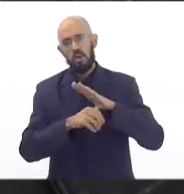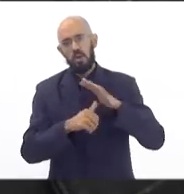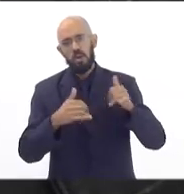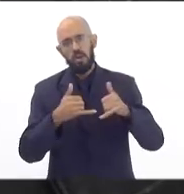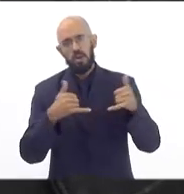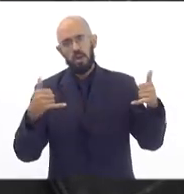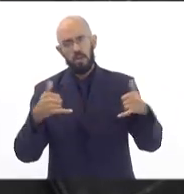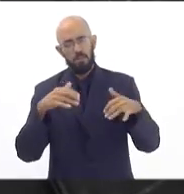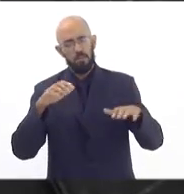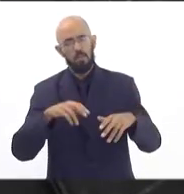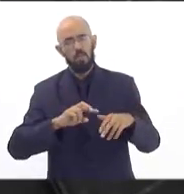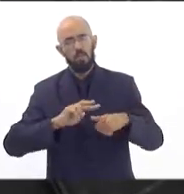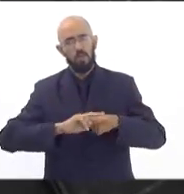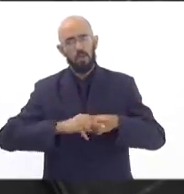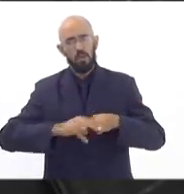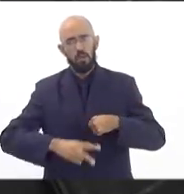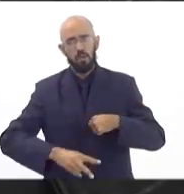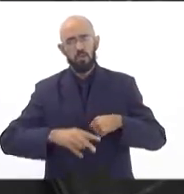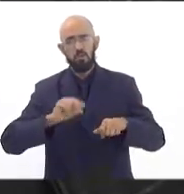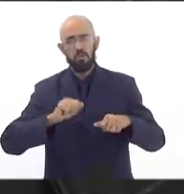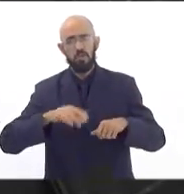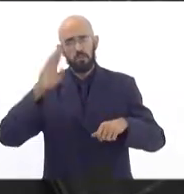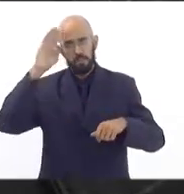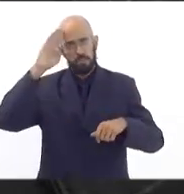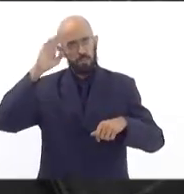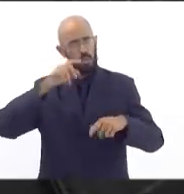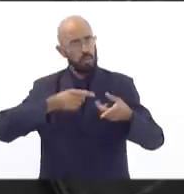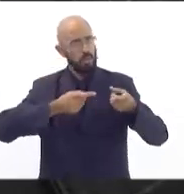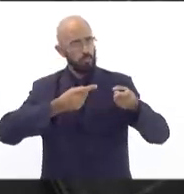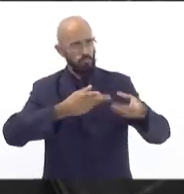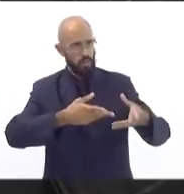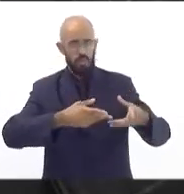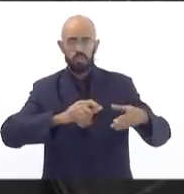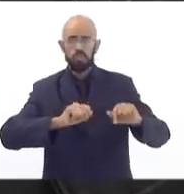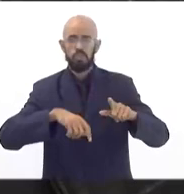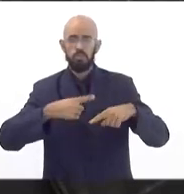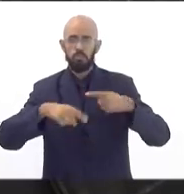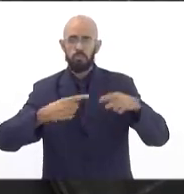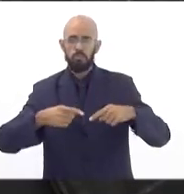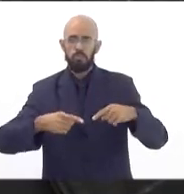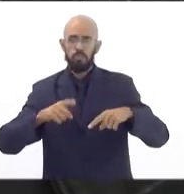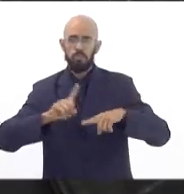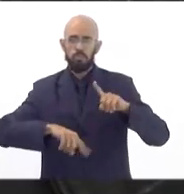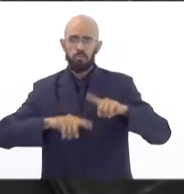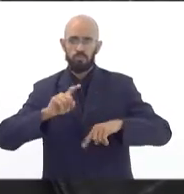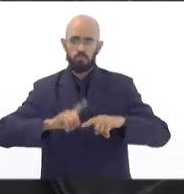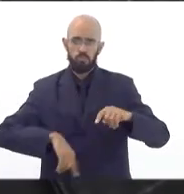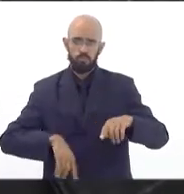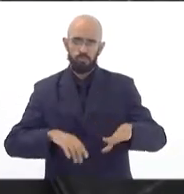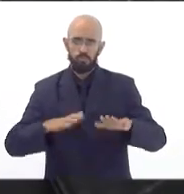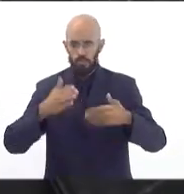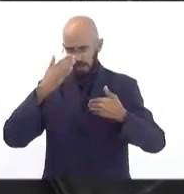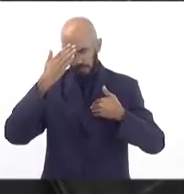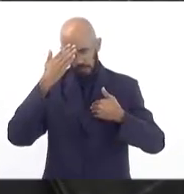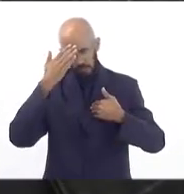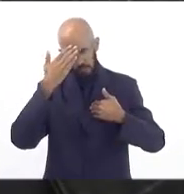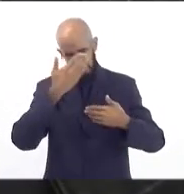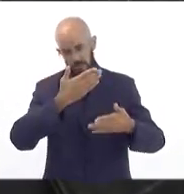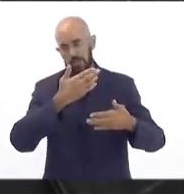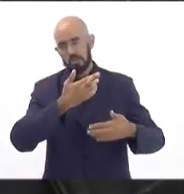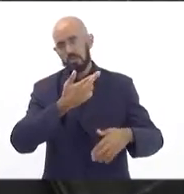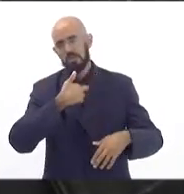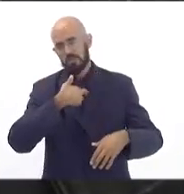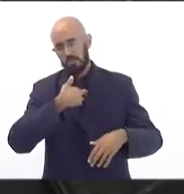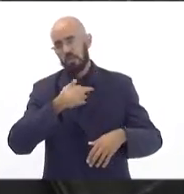causa principal é que o elemento que furta ele Rezende isso aí eu vou entrar nas depois na Esfera da Polícia Militar mas eu queria agradecer Se responder